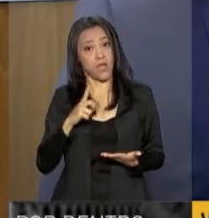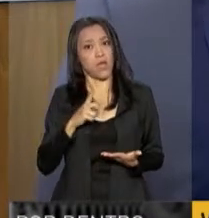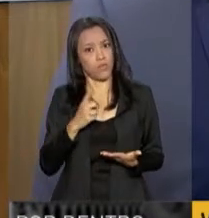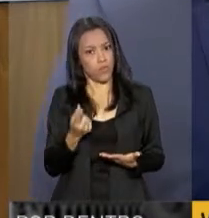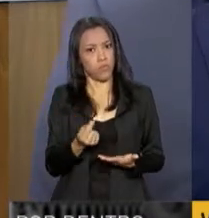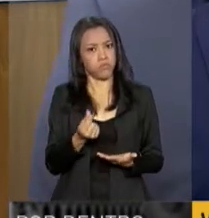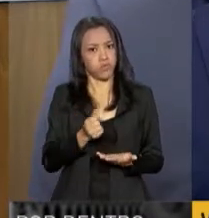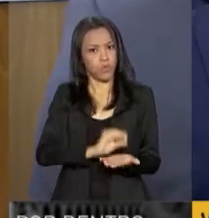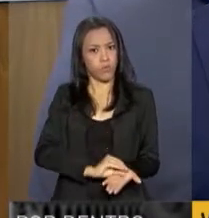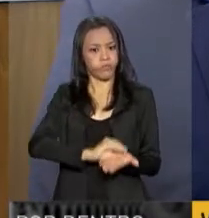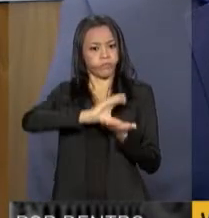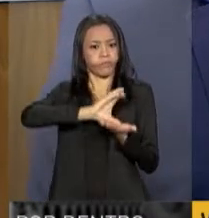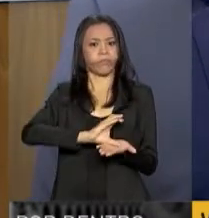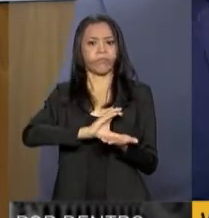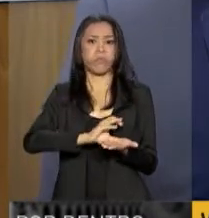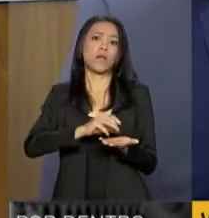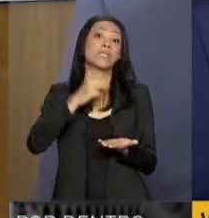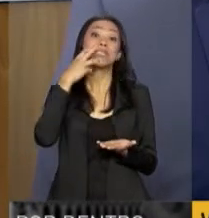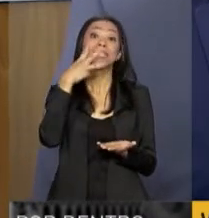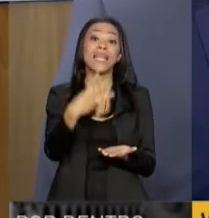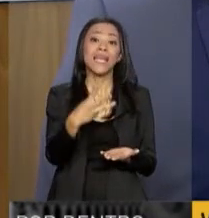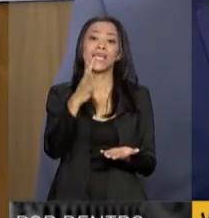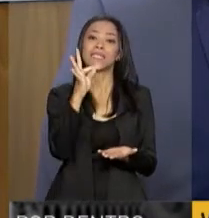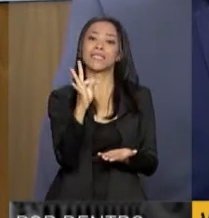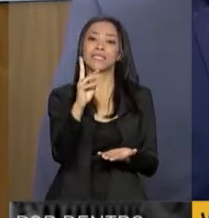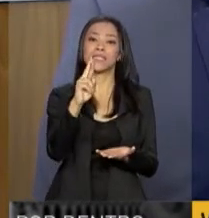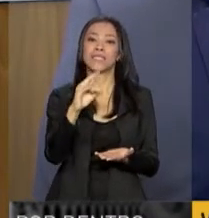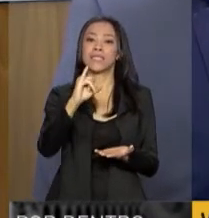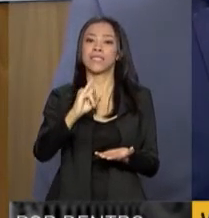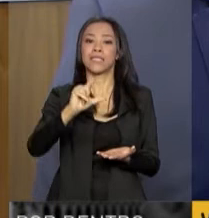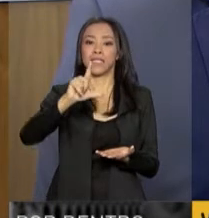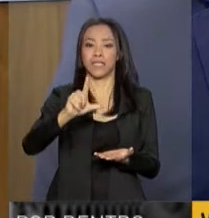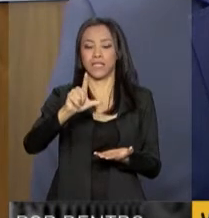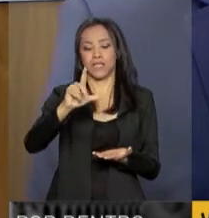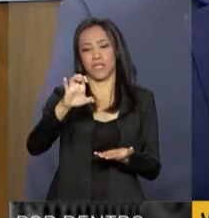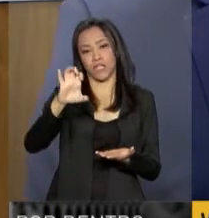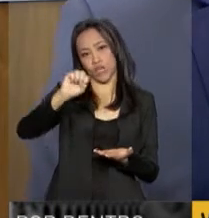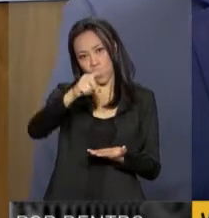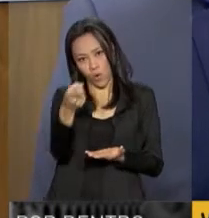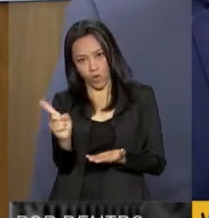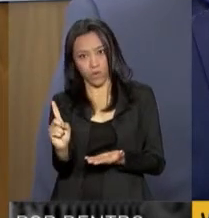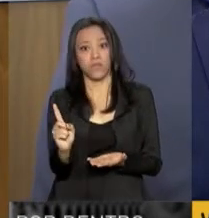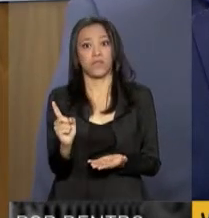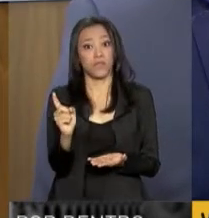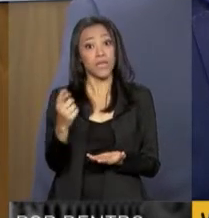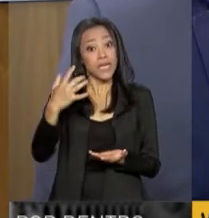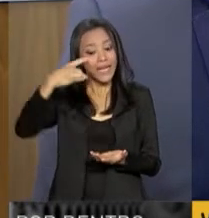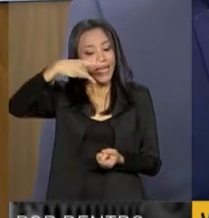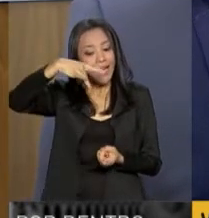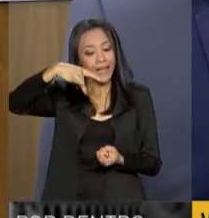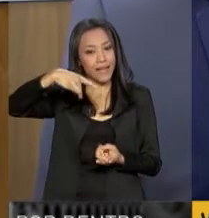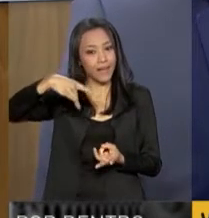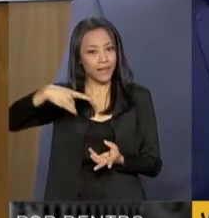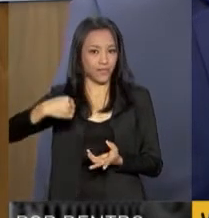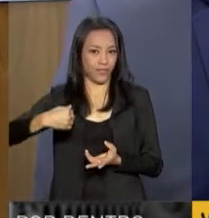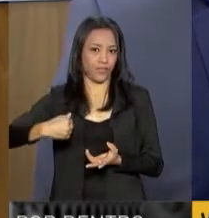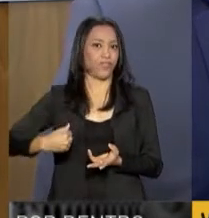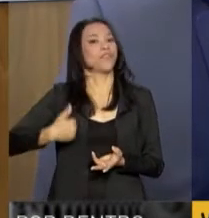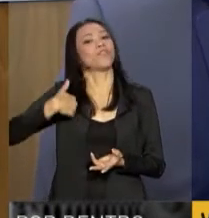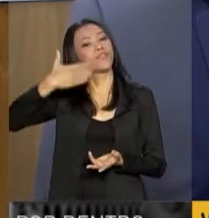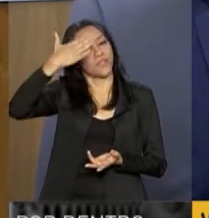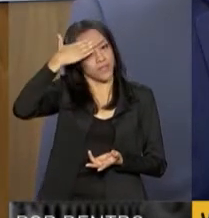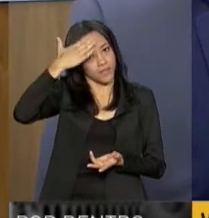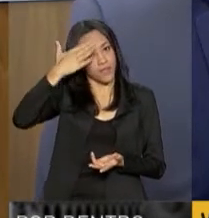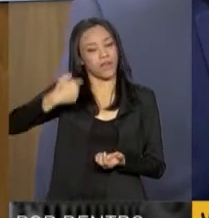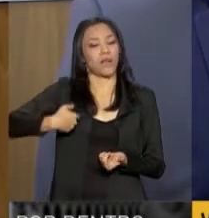temos um orçamento na casa de 3 trilhões e o acompanhamento exato de cada centavo ele não está